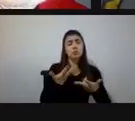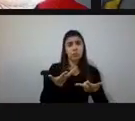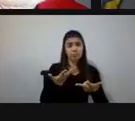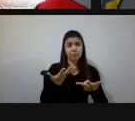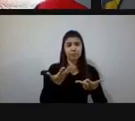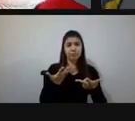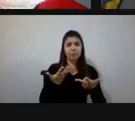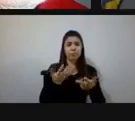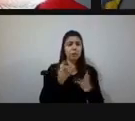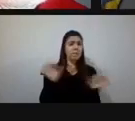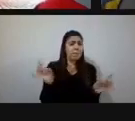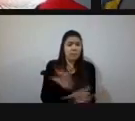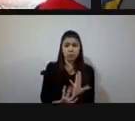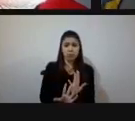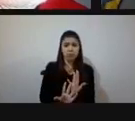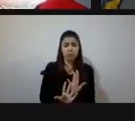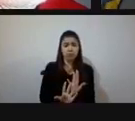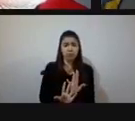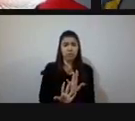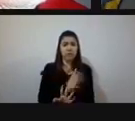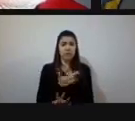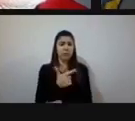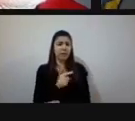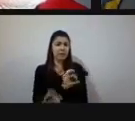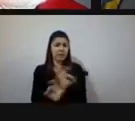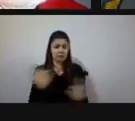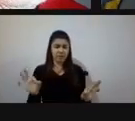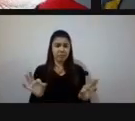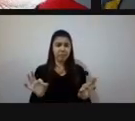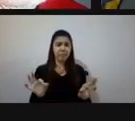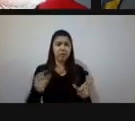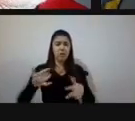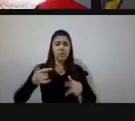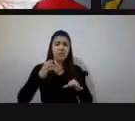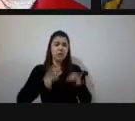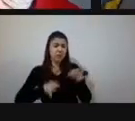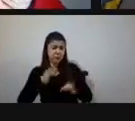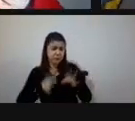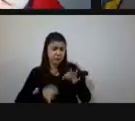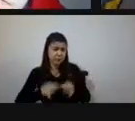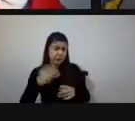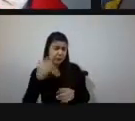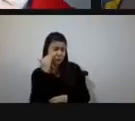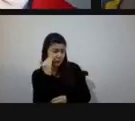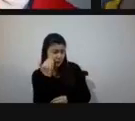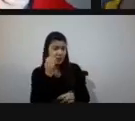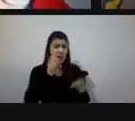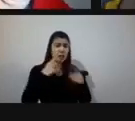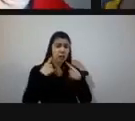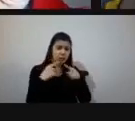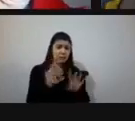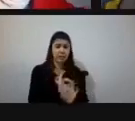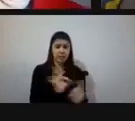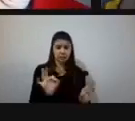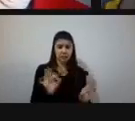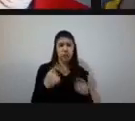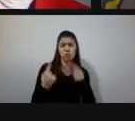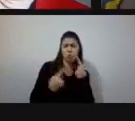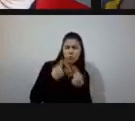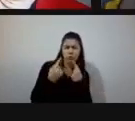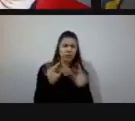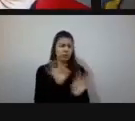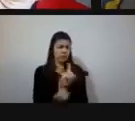violento, ponto, né? Não cabe mais qualquer conjectura, qualquer avaliação por ninguém, né? Não cabe a nós